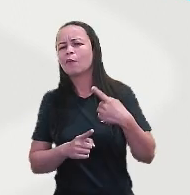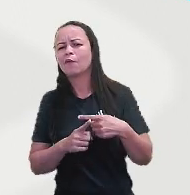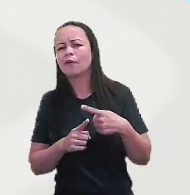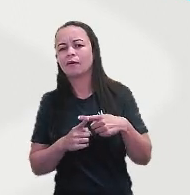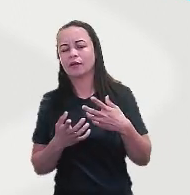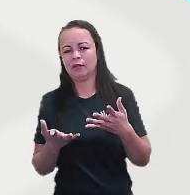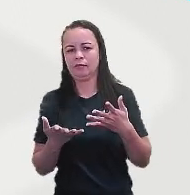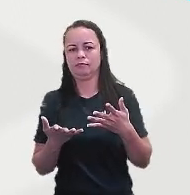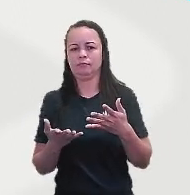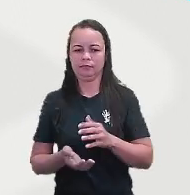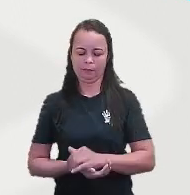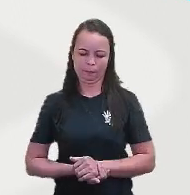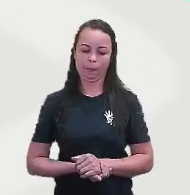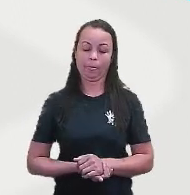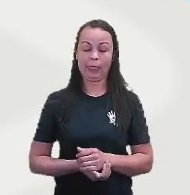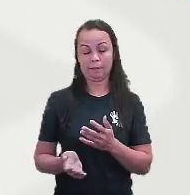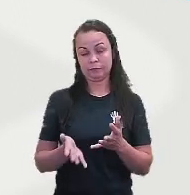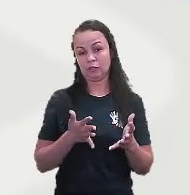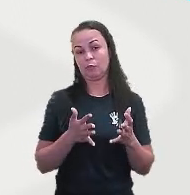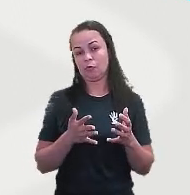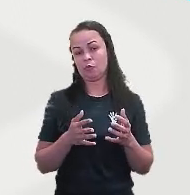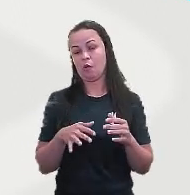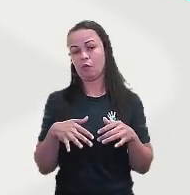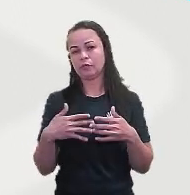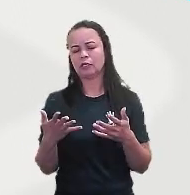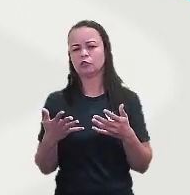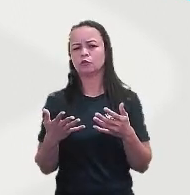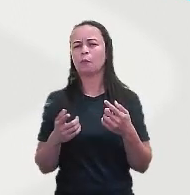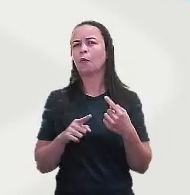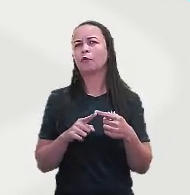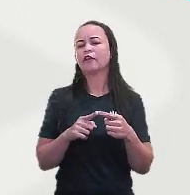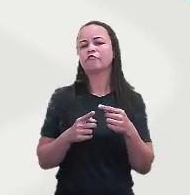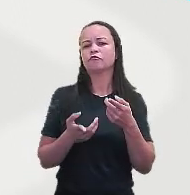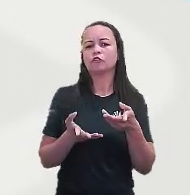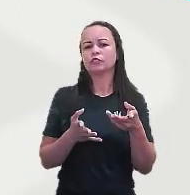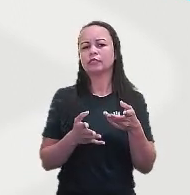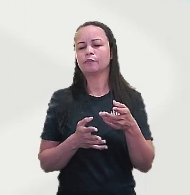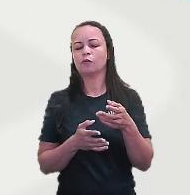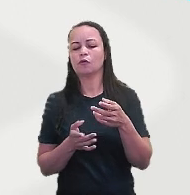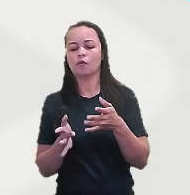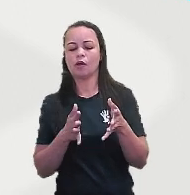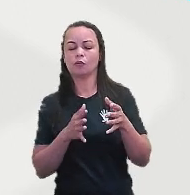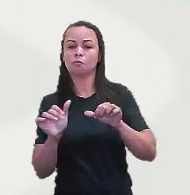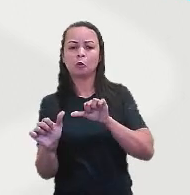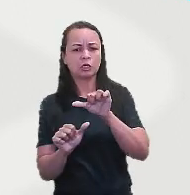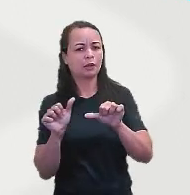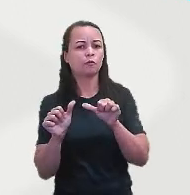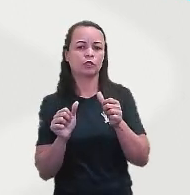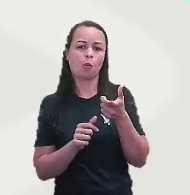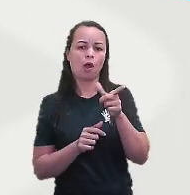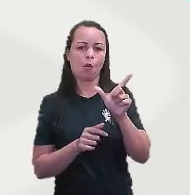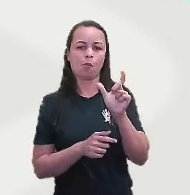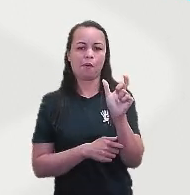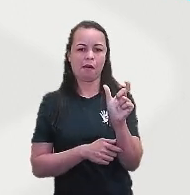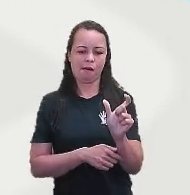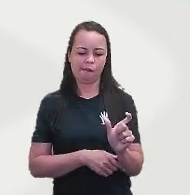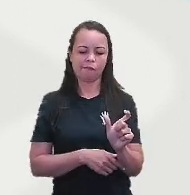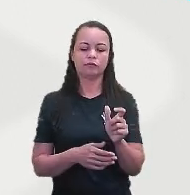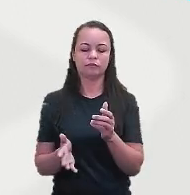qual motivo você não ligou para a sua prima? A gente poderia trocar. E ele também